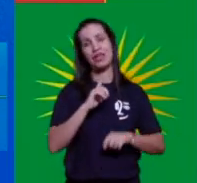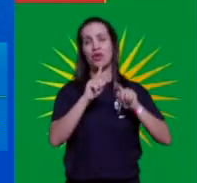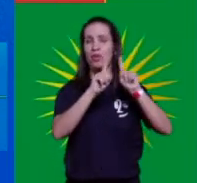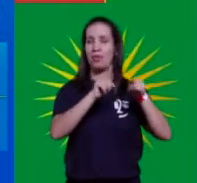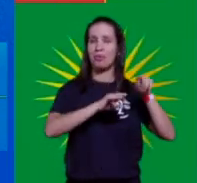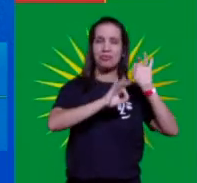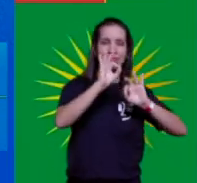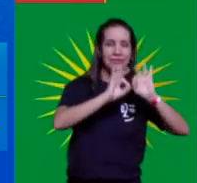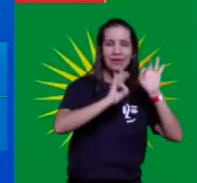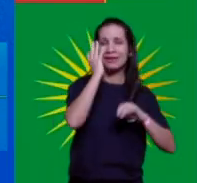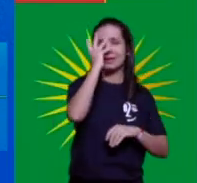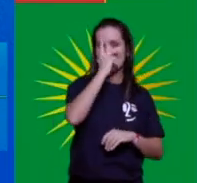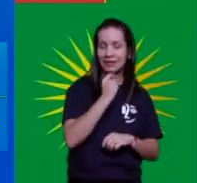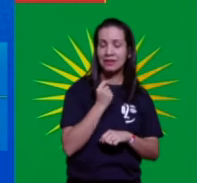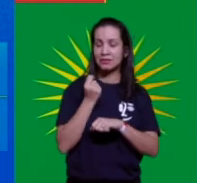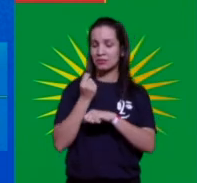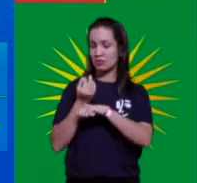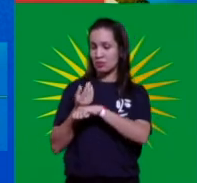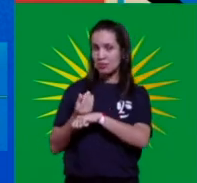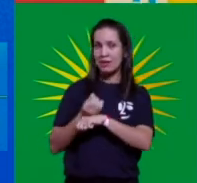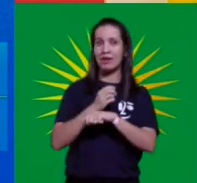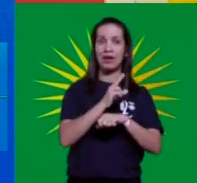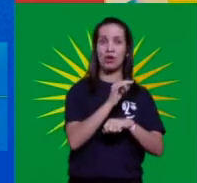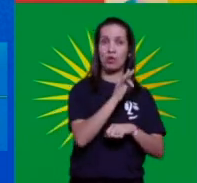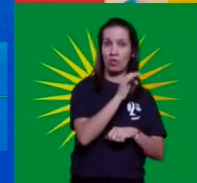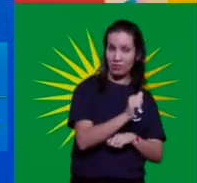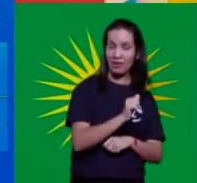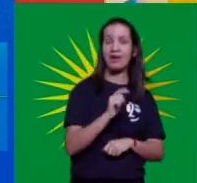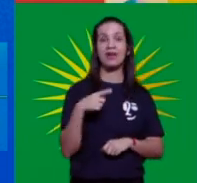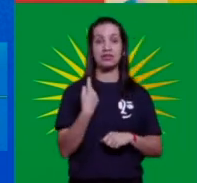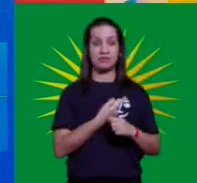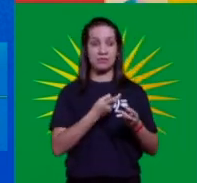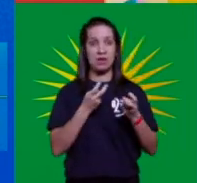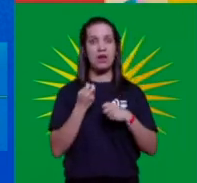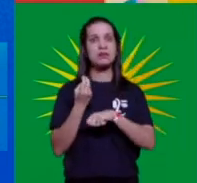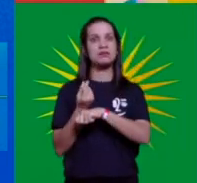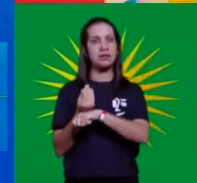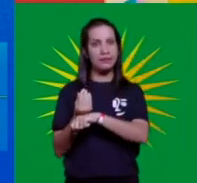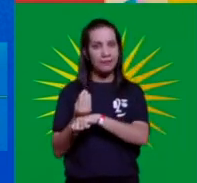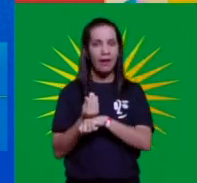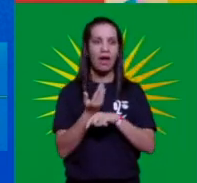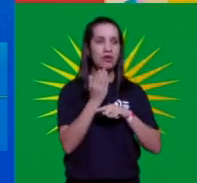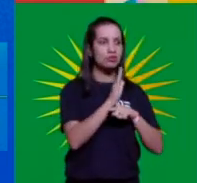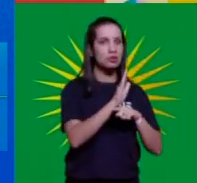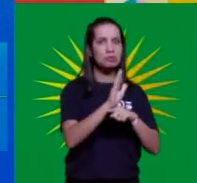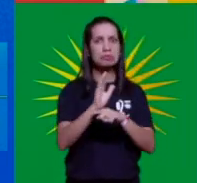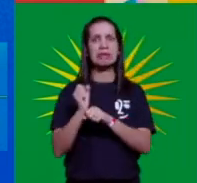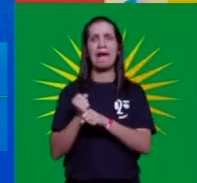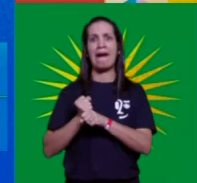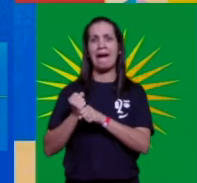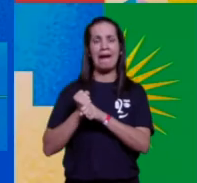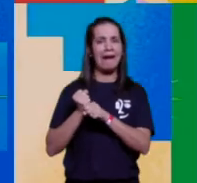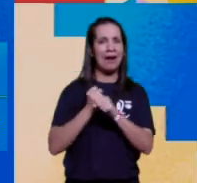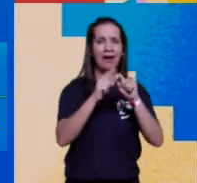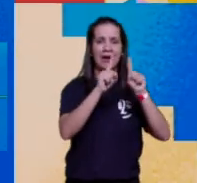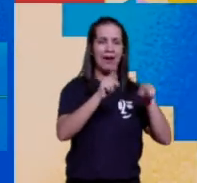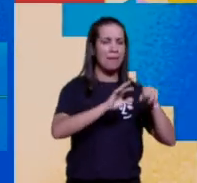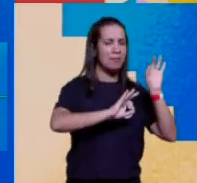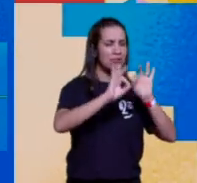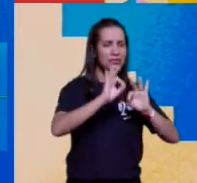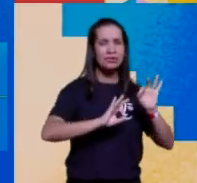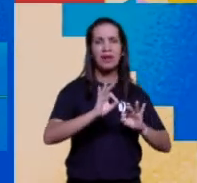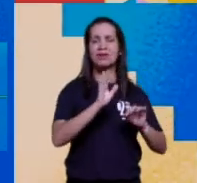CUFA, para ajudar a sociedade. A gente aqui do Santander vem ajudando a sociedade há muitos anos. Projetos com crianças carentes,